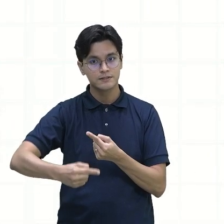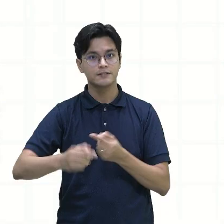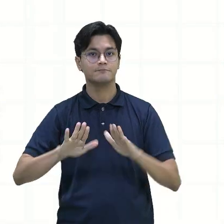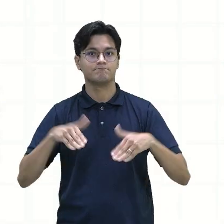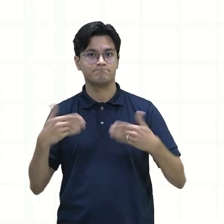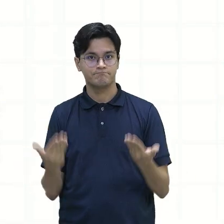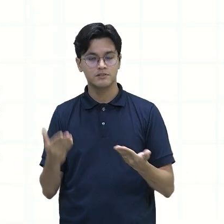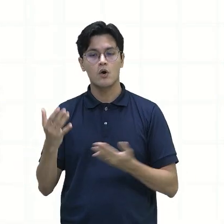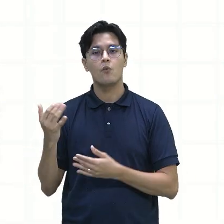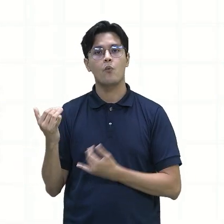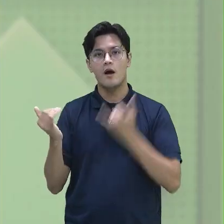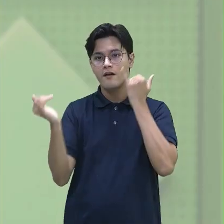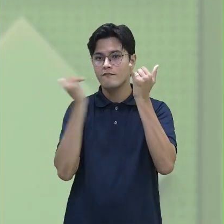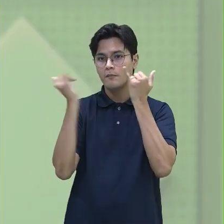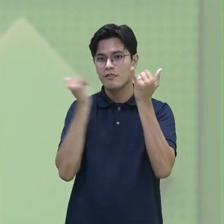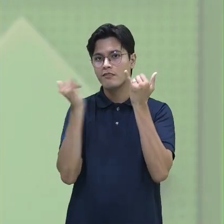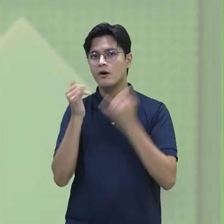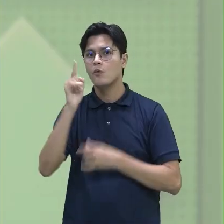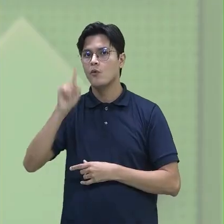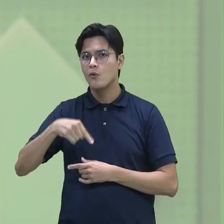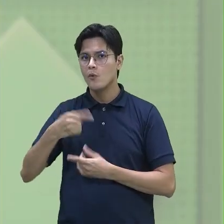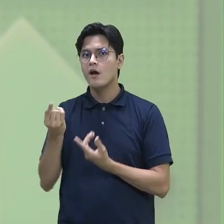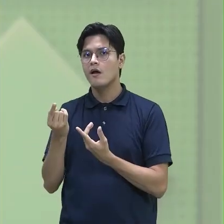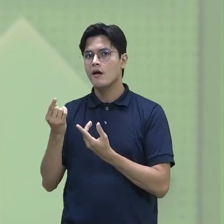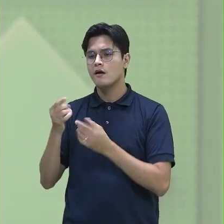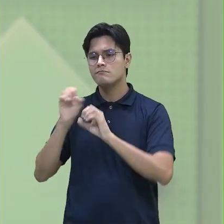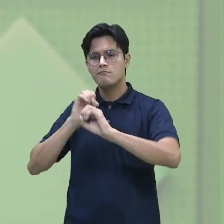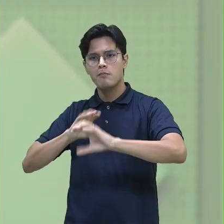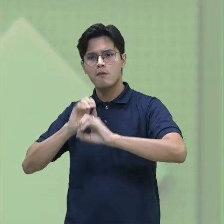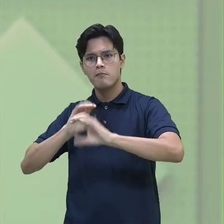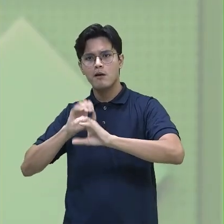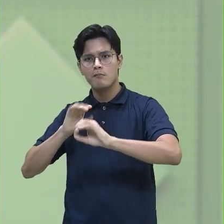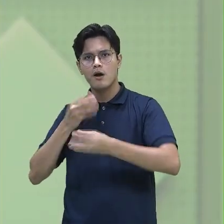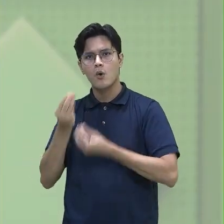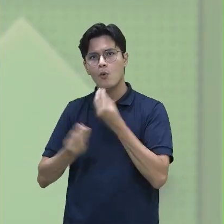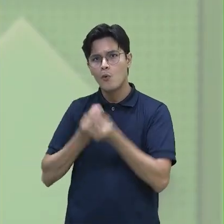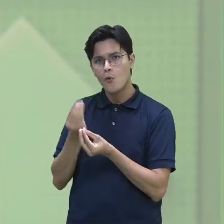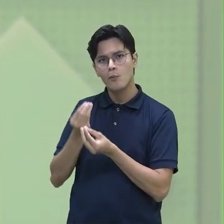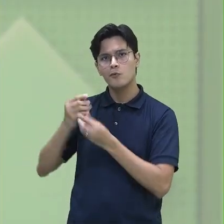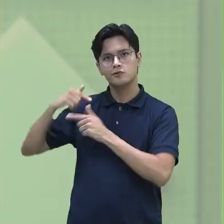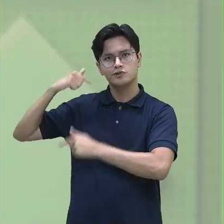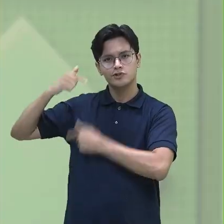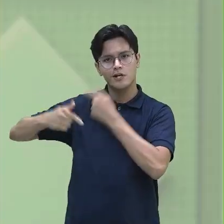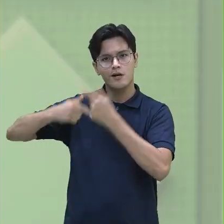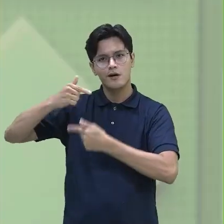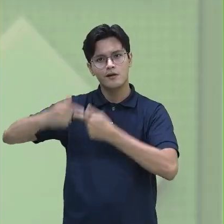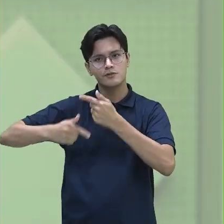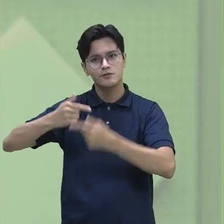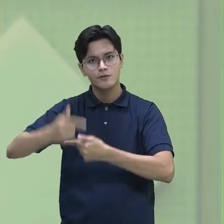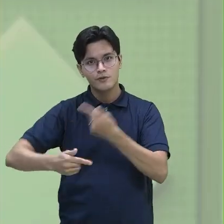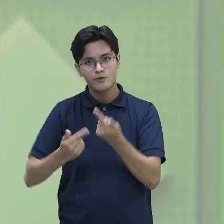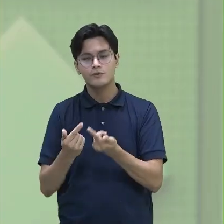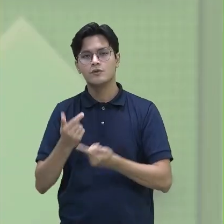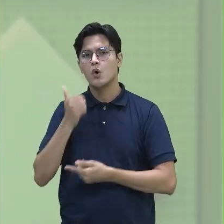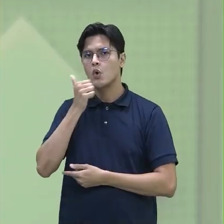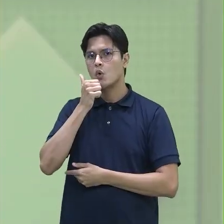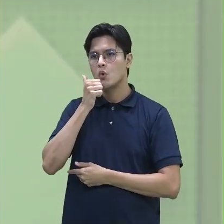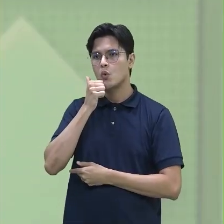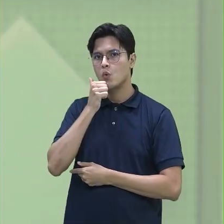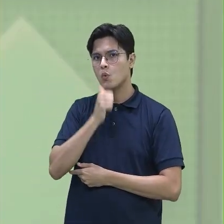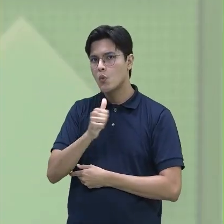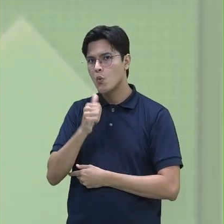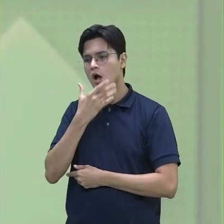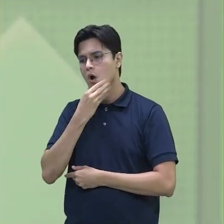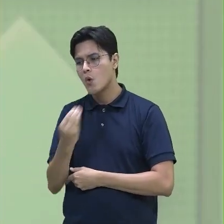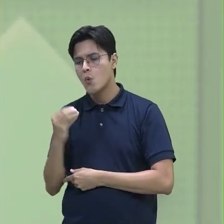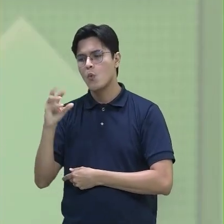informação, ela é transmitida ao longo de várias gerações, né? Os avós transmitiram